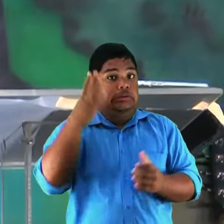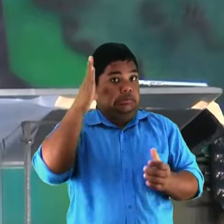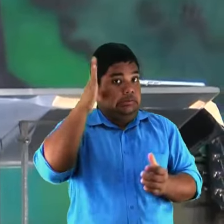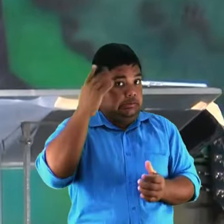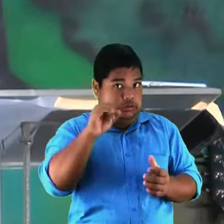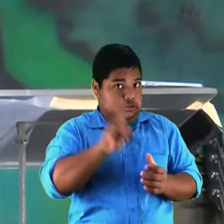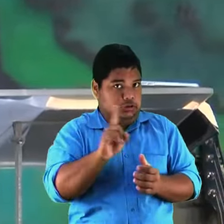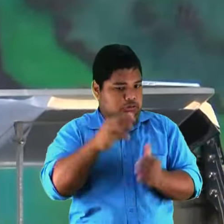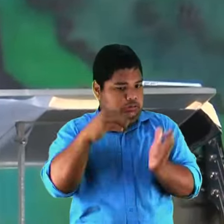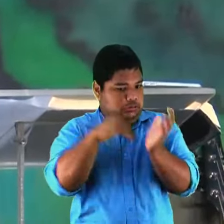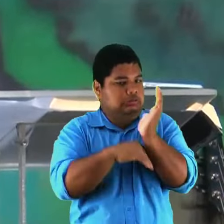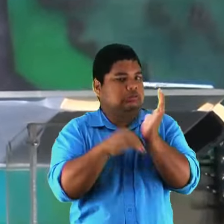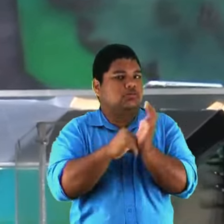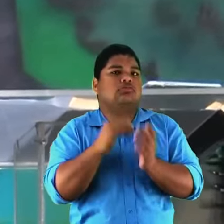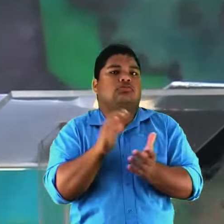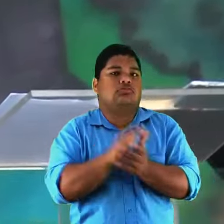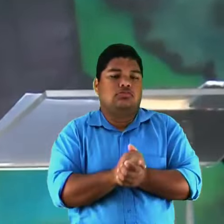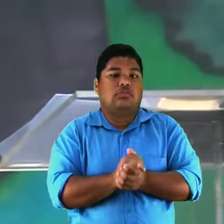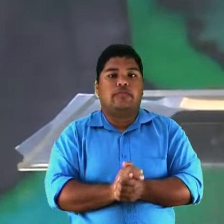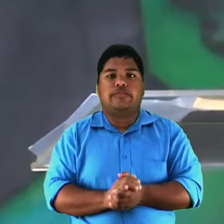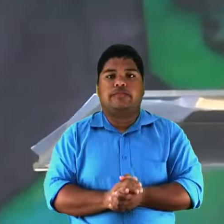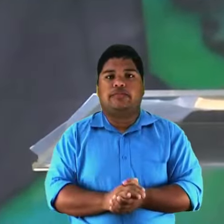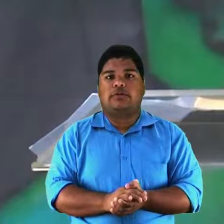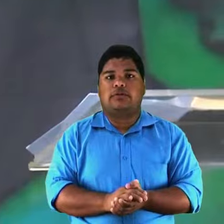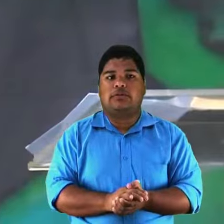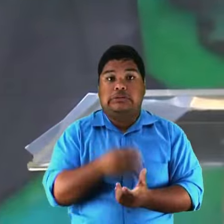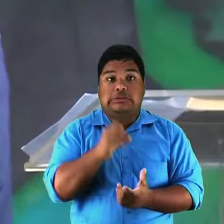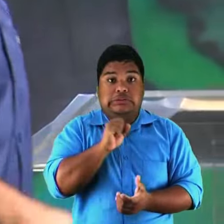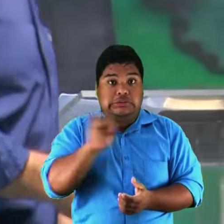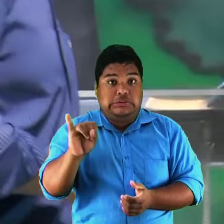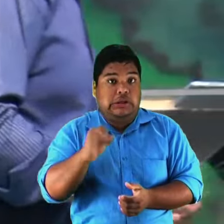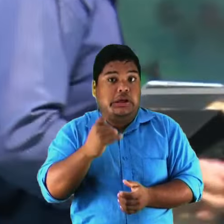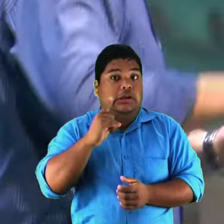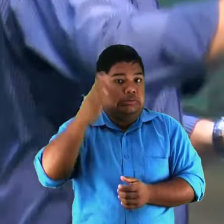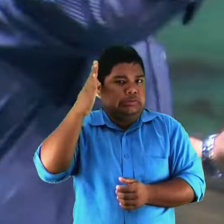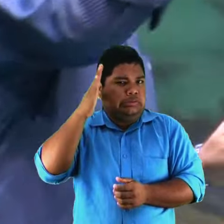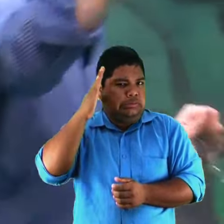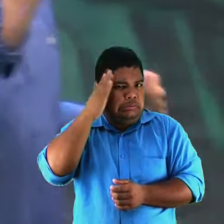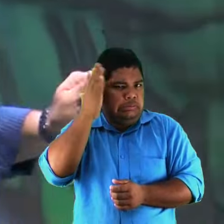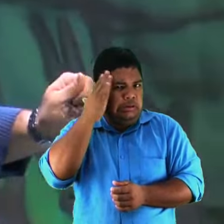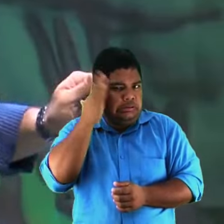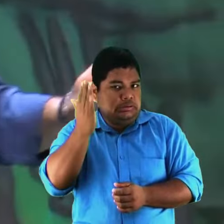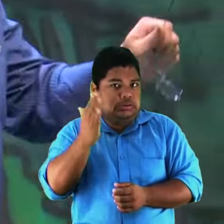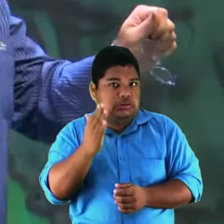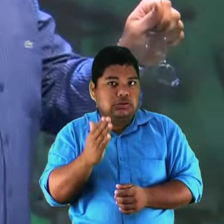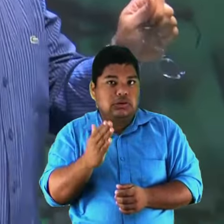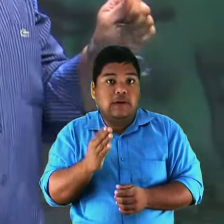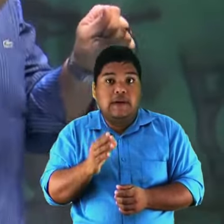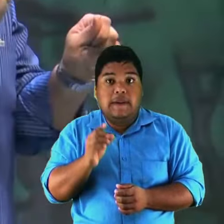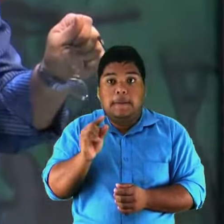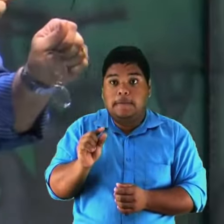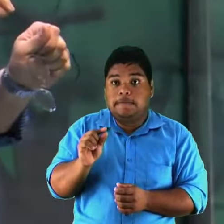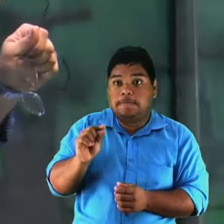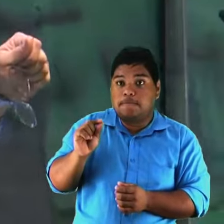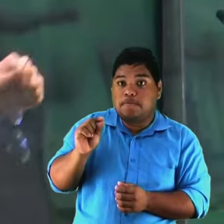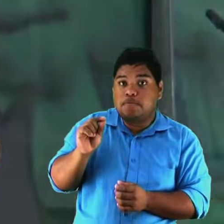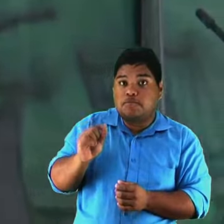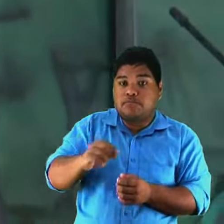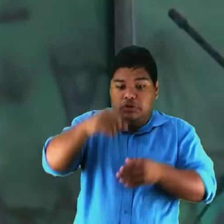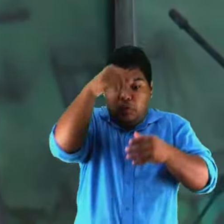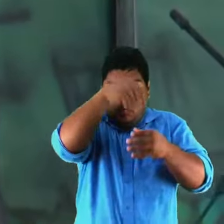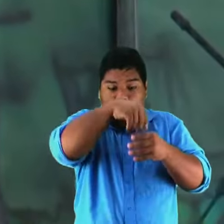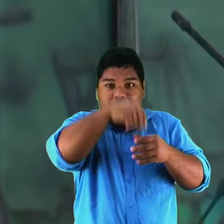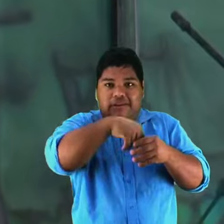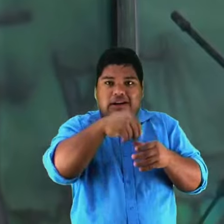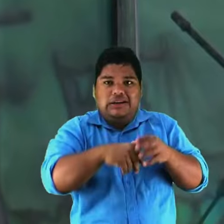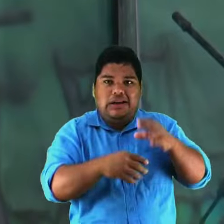Mas se ela soubesse, ele não tinha feito essa burrice. Porque olha o que ele fazia, ele pegava as moedas, colocava dentro de garrafa PET, aí